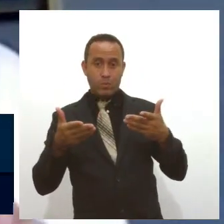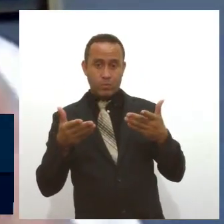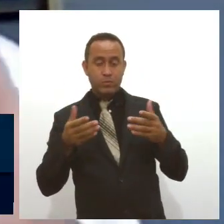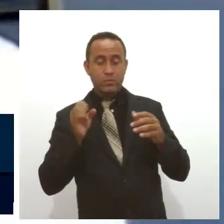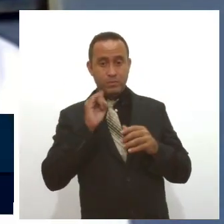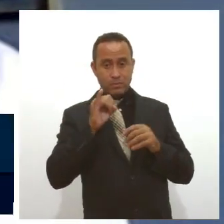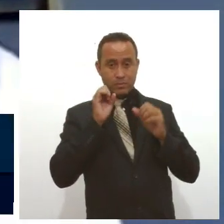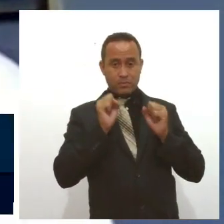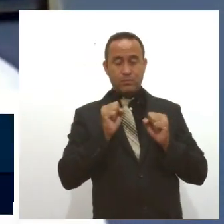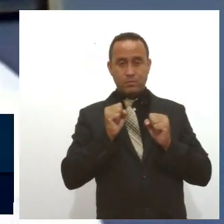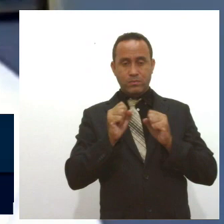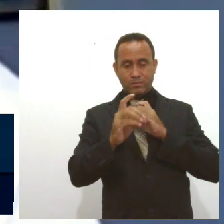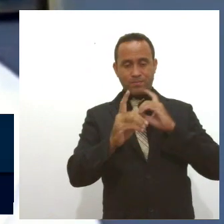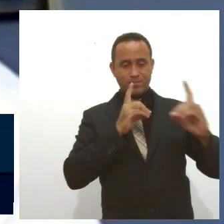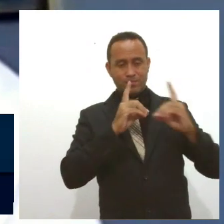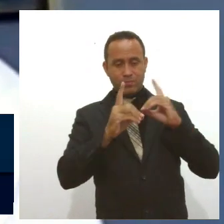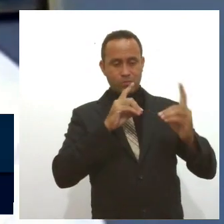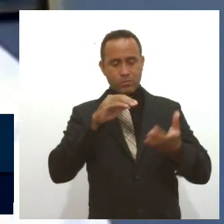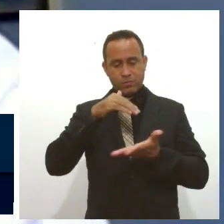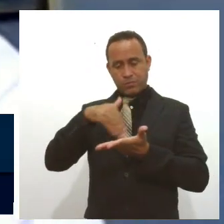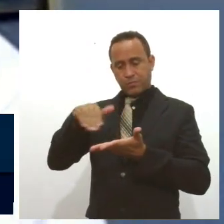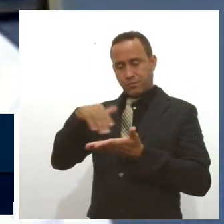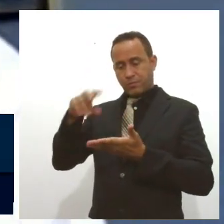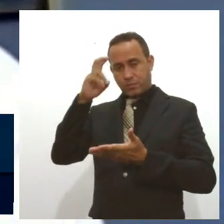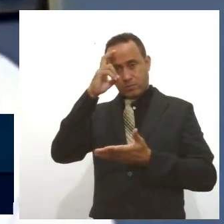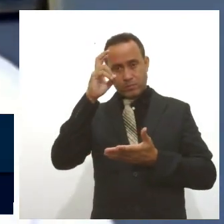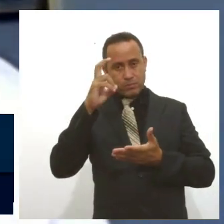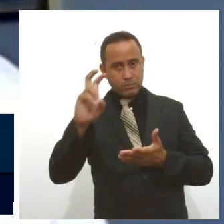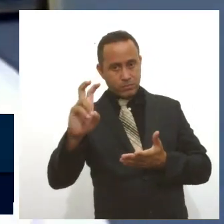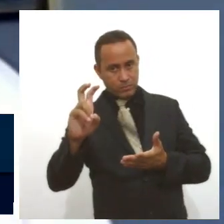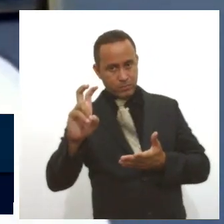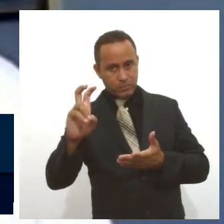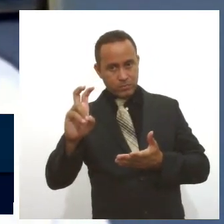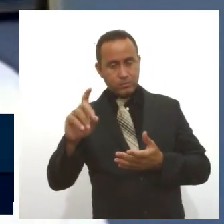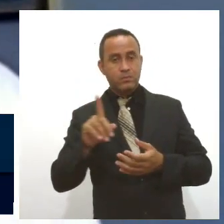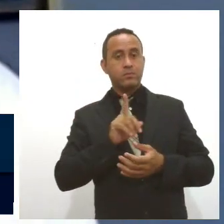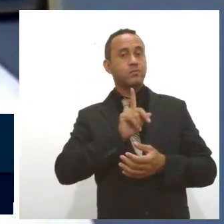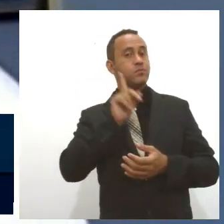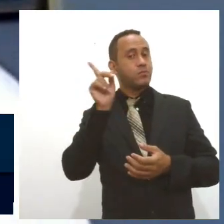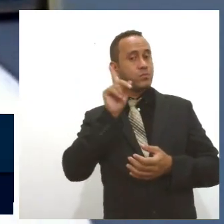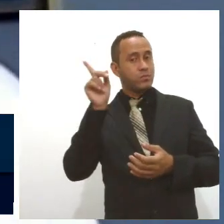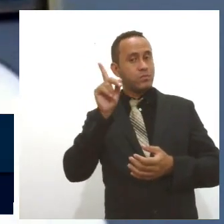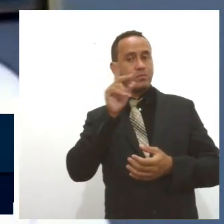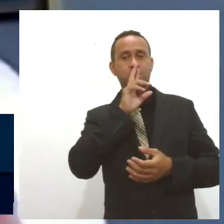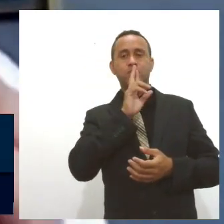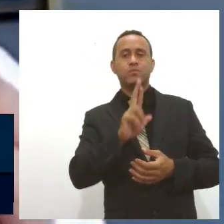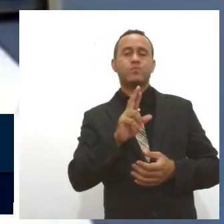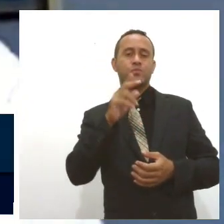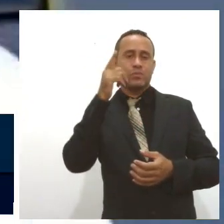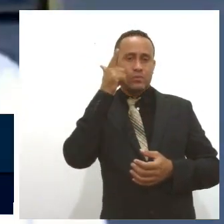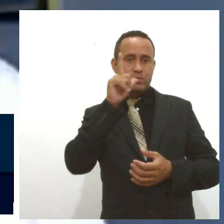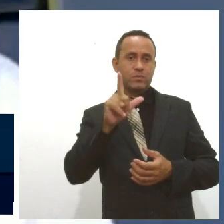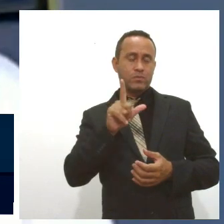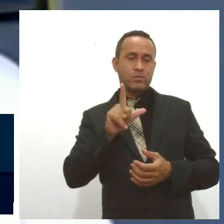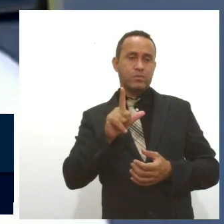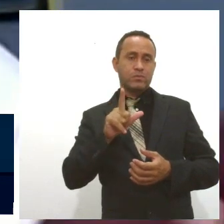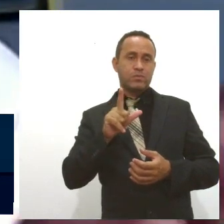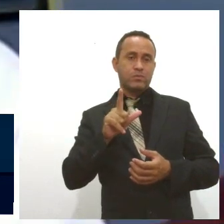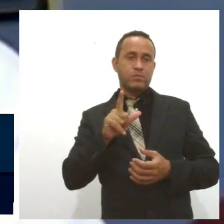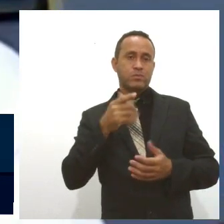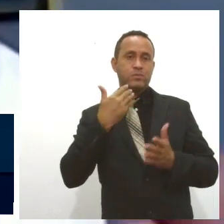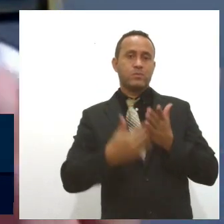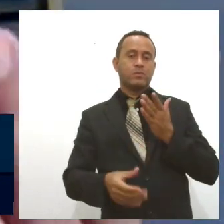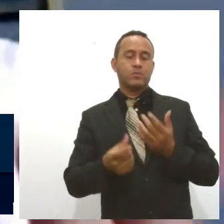né, dialogando com a sua secretária de Cultura e com os artistas de lá, resolva esse problema para ver se nós conseguimos não perder o